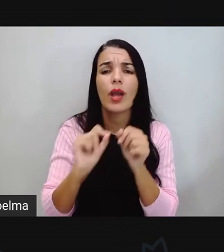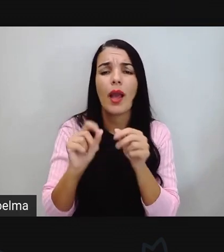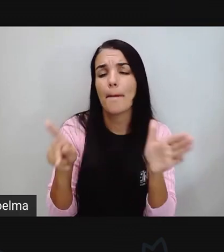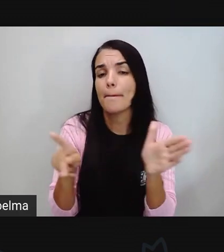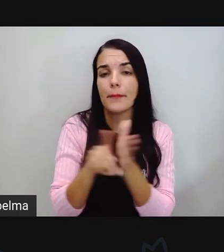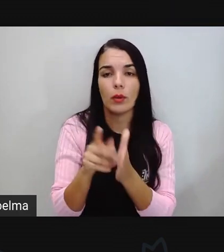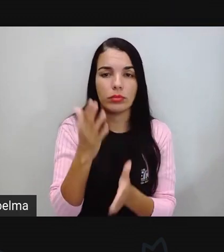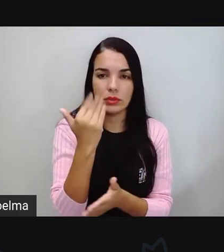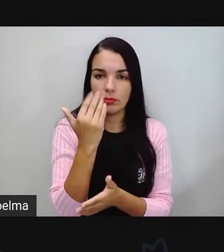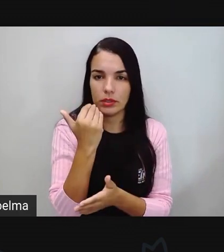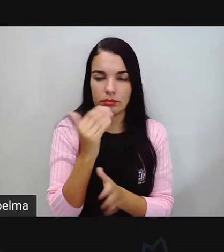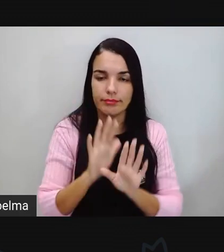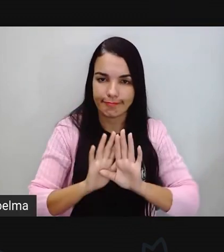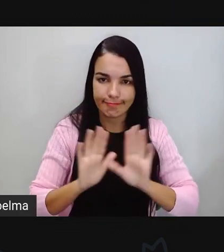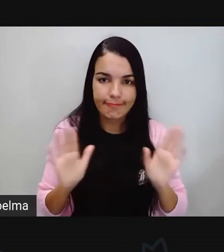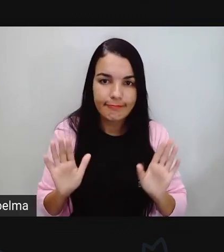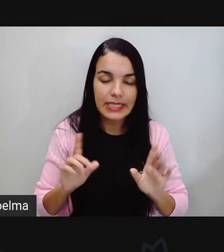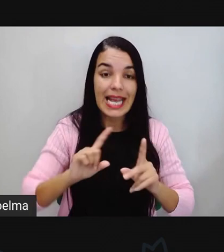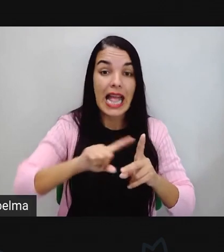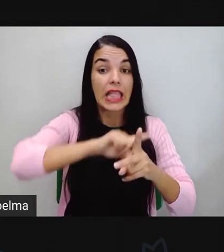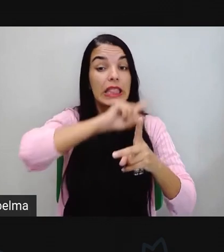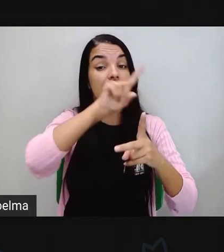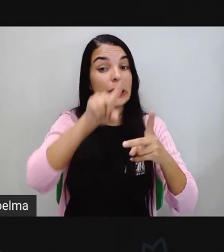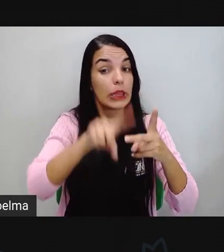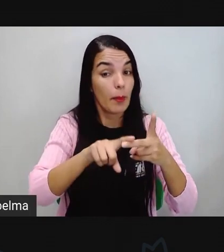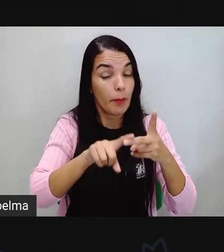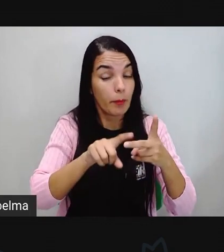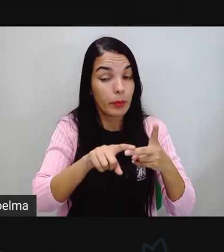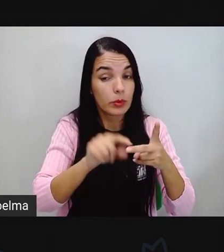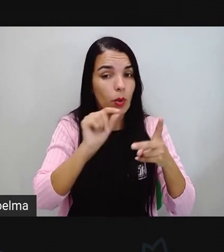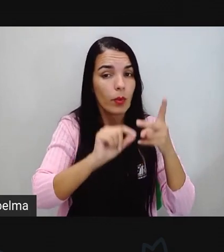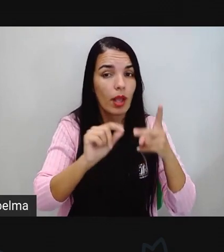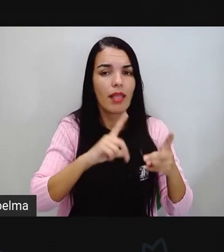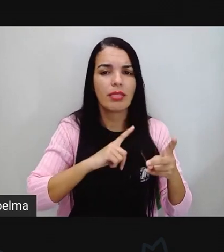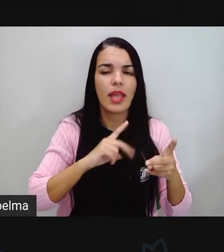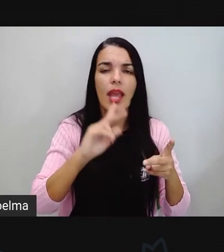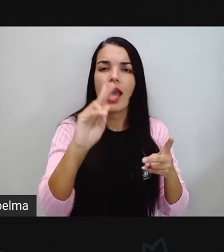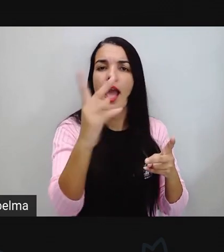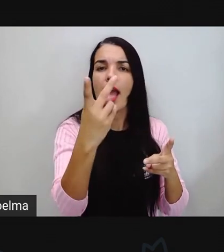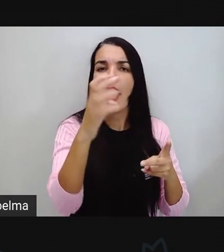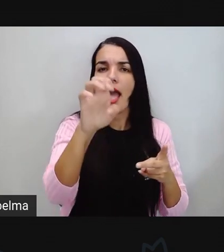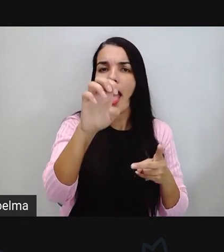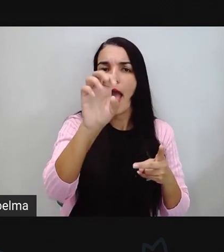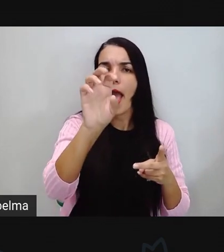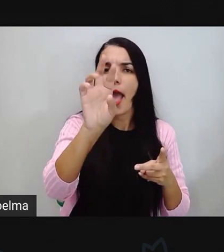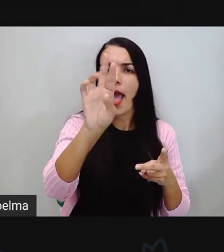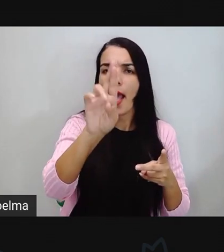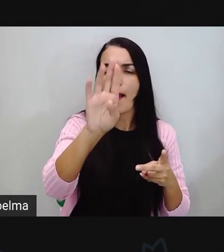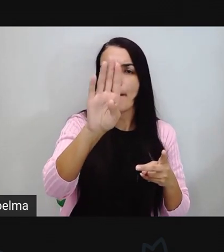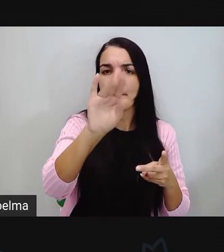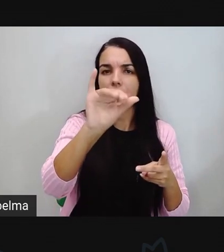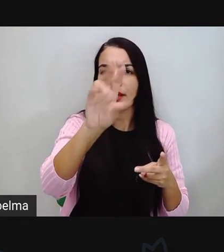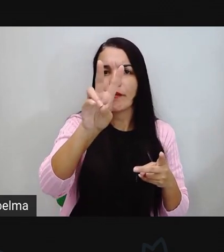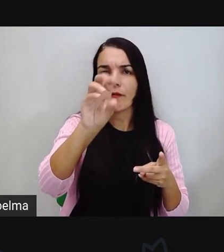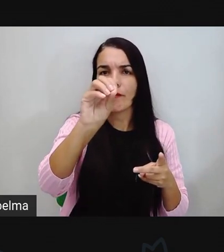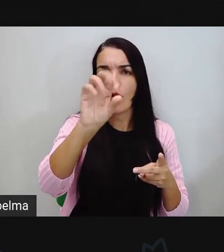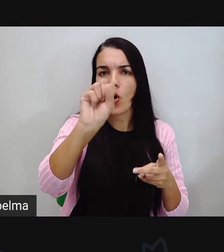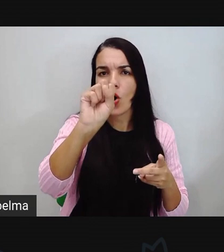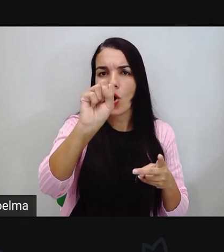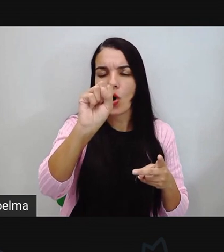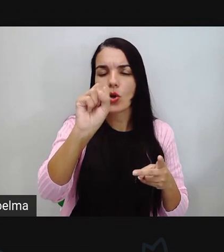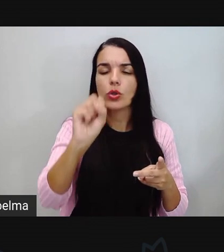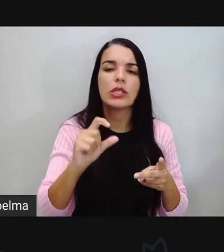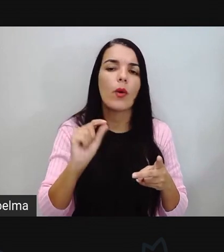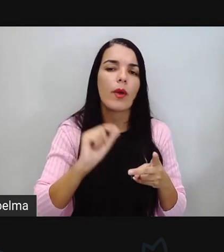próprio alimento. Aí, depois das plantas, nós temos os herbívoros, que são aqueles que se alimentam de plantas, né?